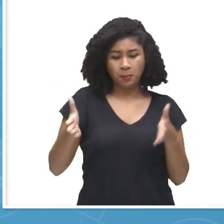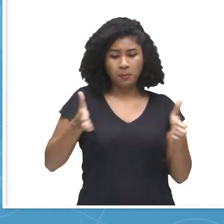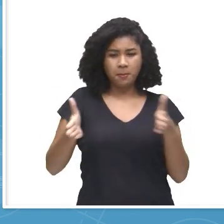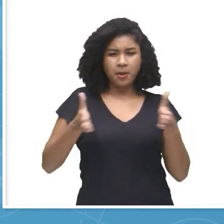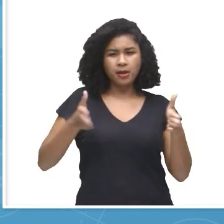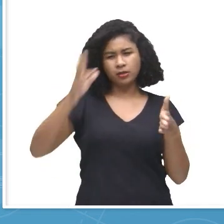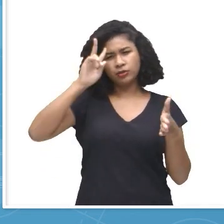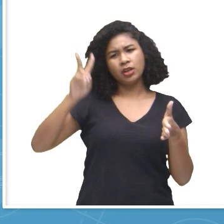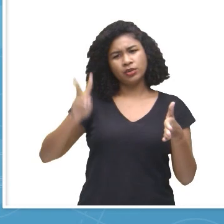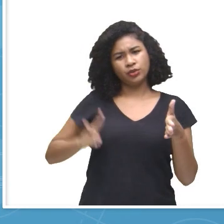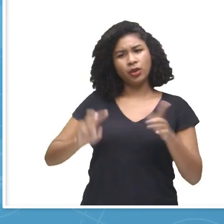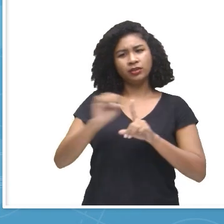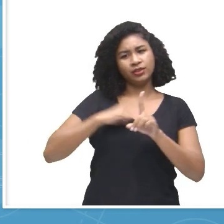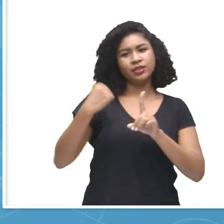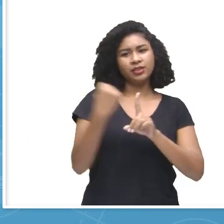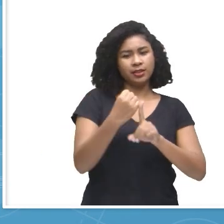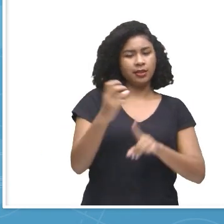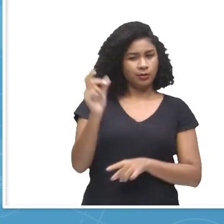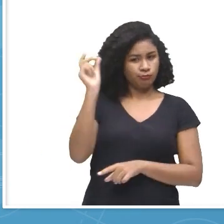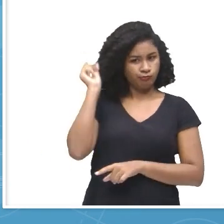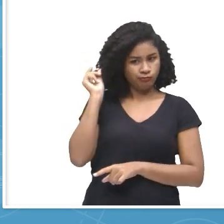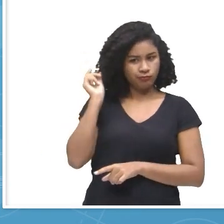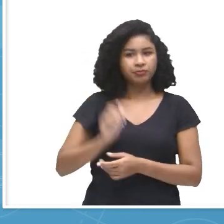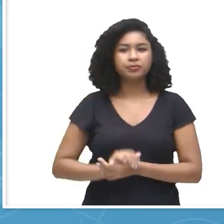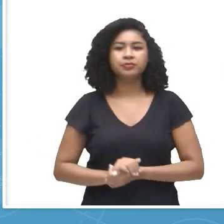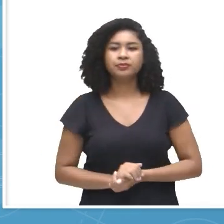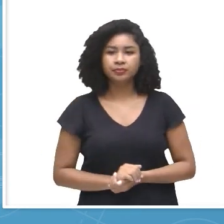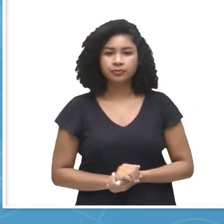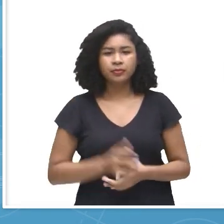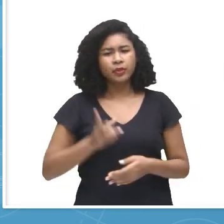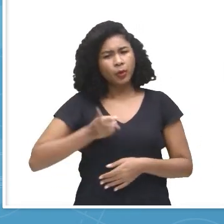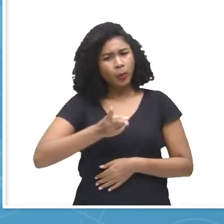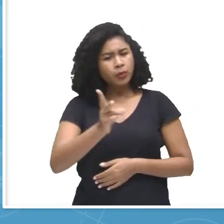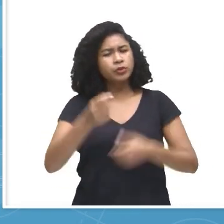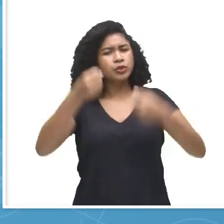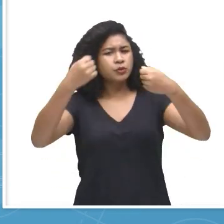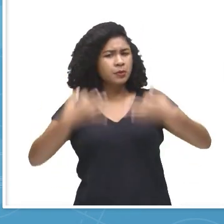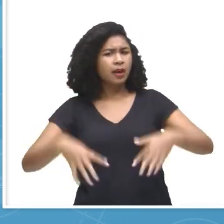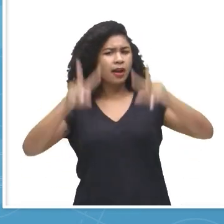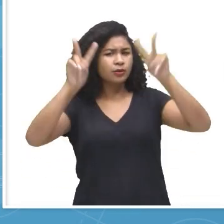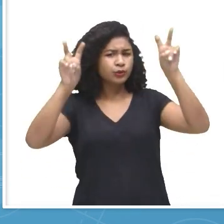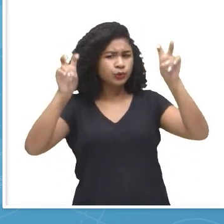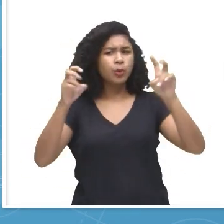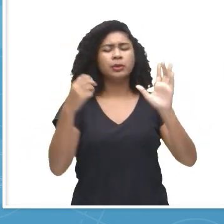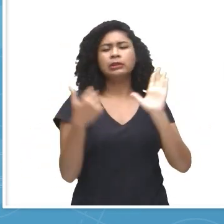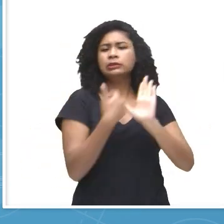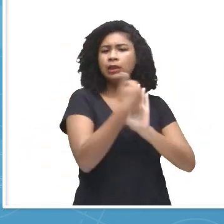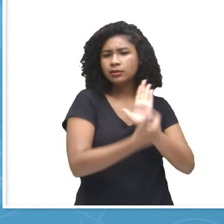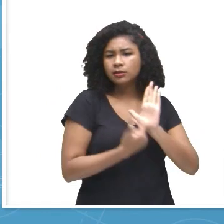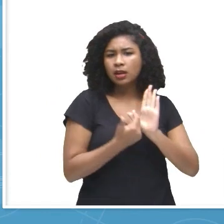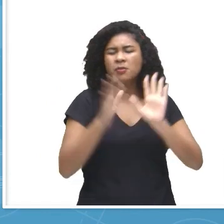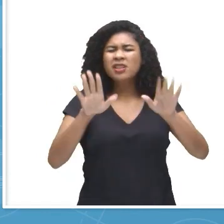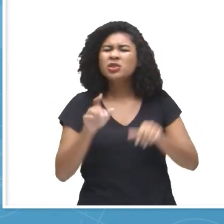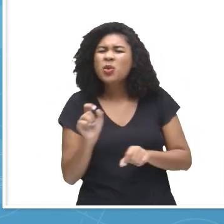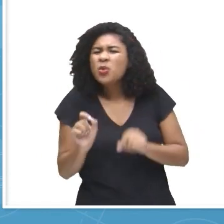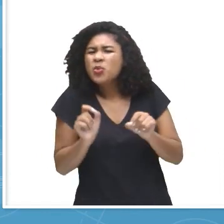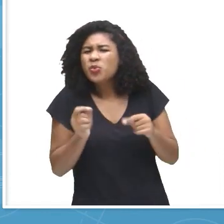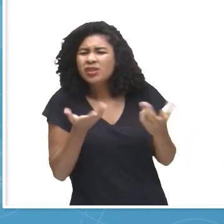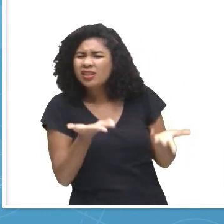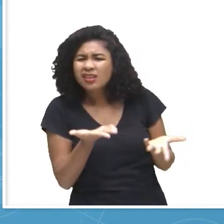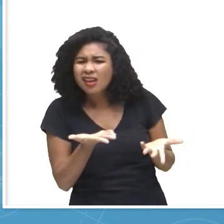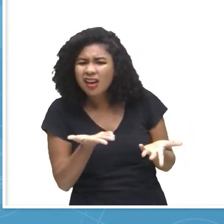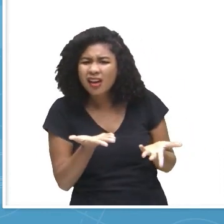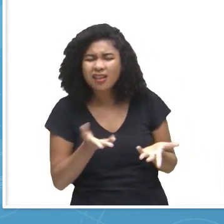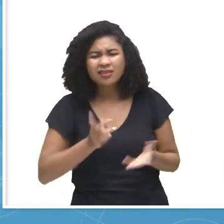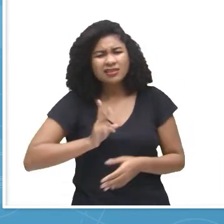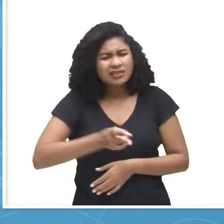estava passando. Então, a gente vai continuar falando sobre o desenho, mas, professora, o que é o desenho? A gente fala tanto de desenho, né?